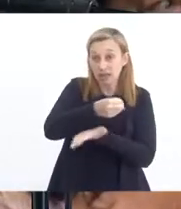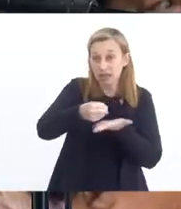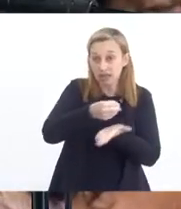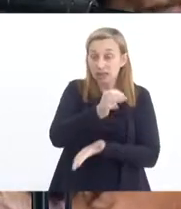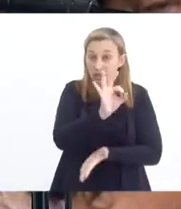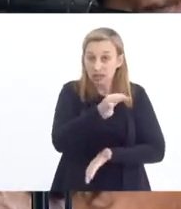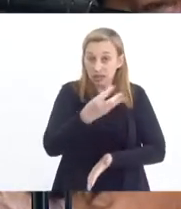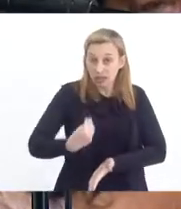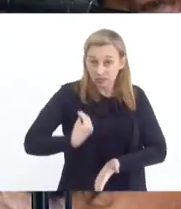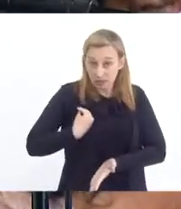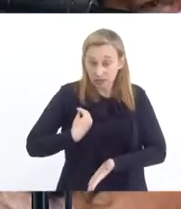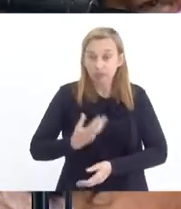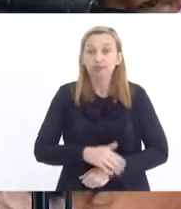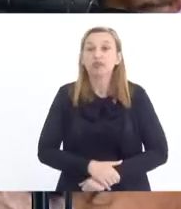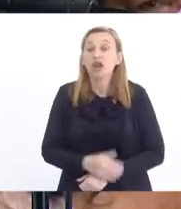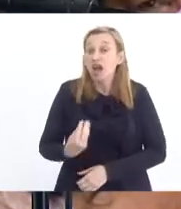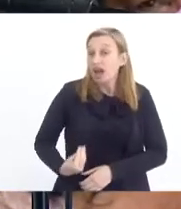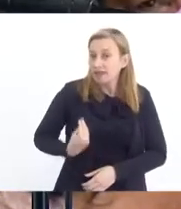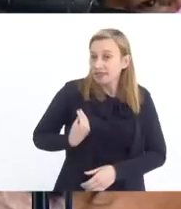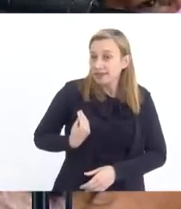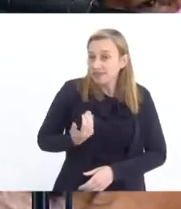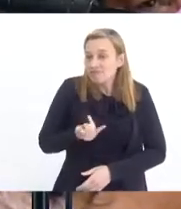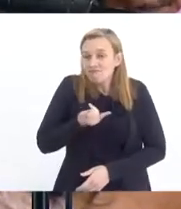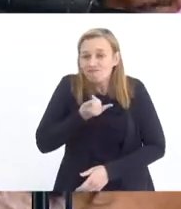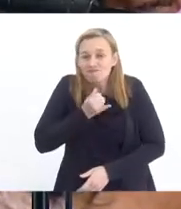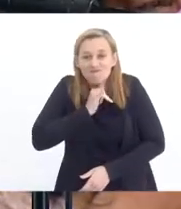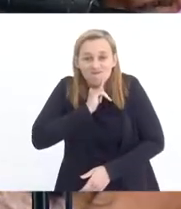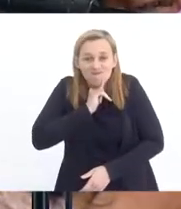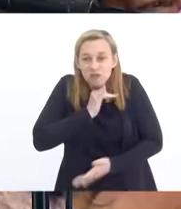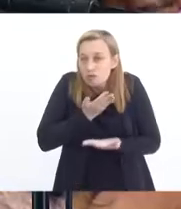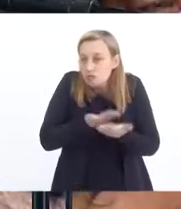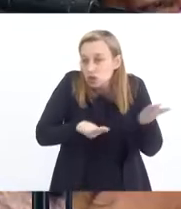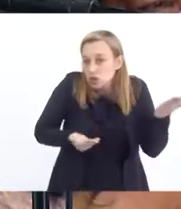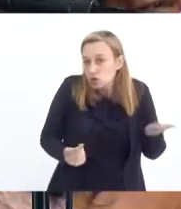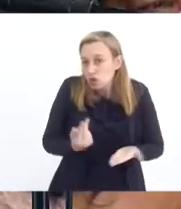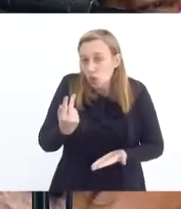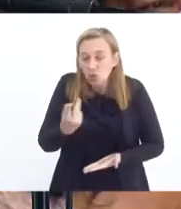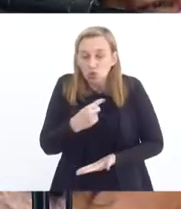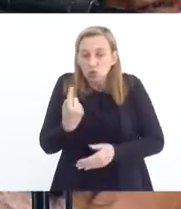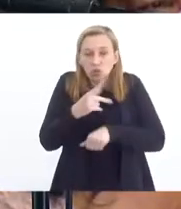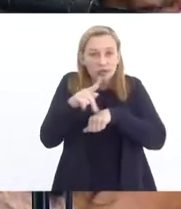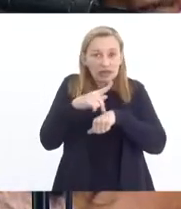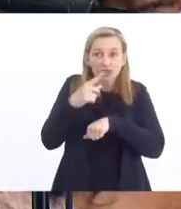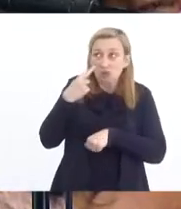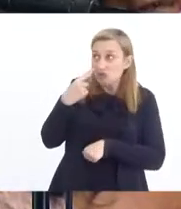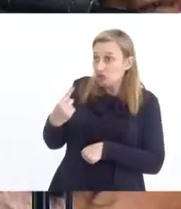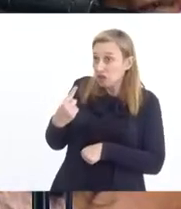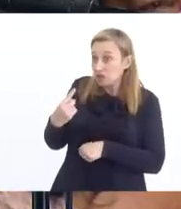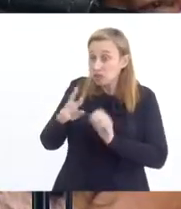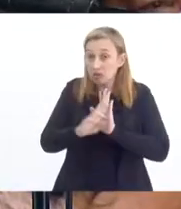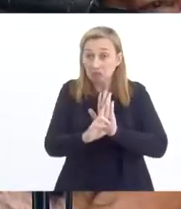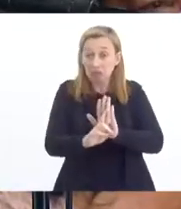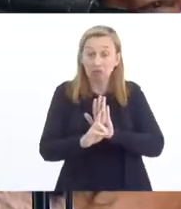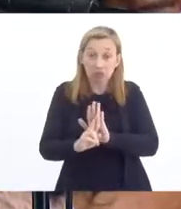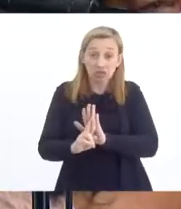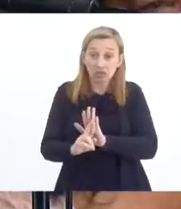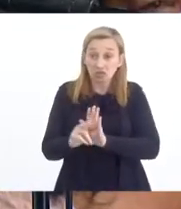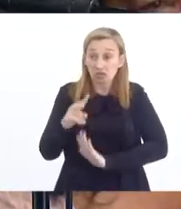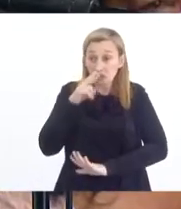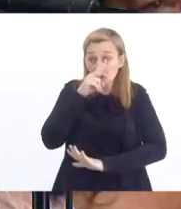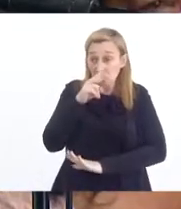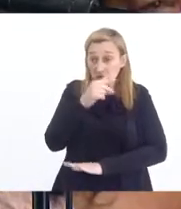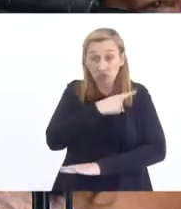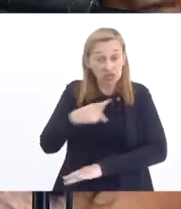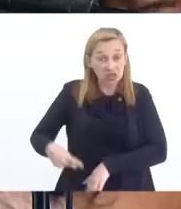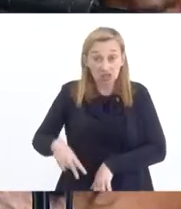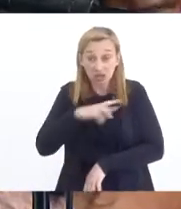garantia da vida. A vida, infelizmente, ela perdeu valor no nosso país, nós vemos pela representação máxima do presidente